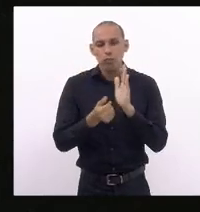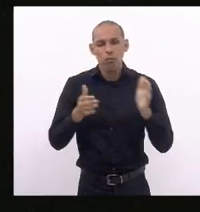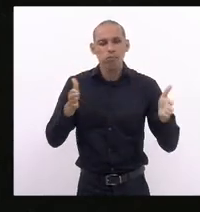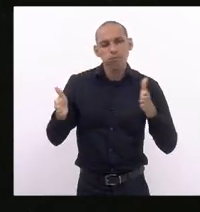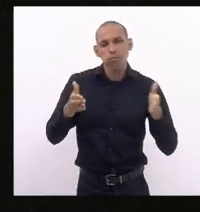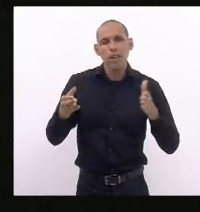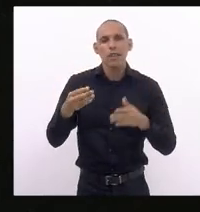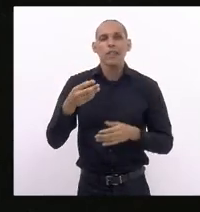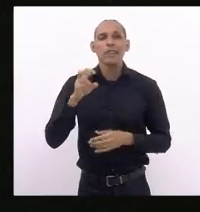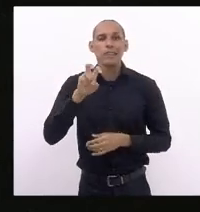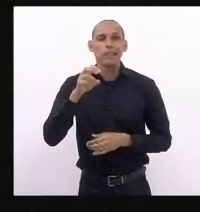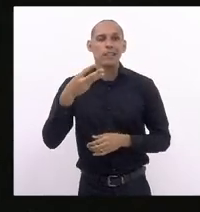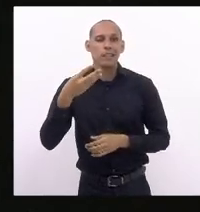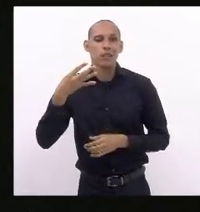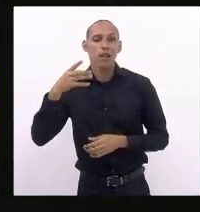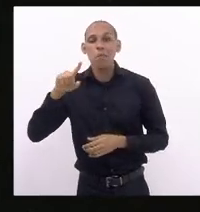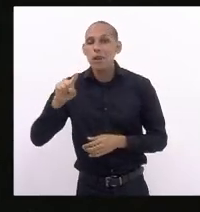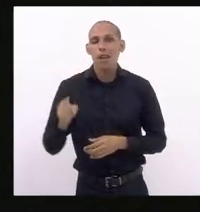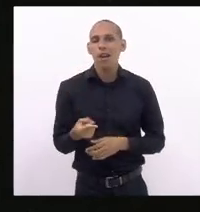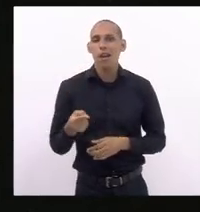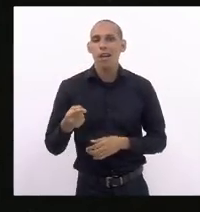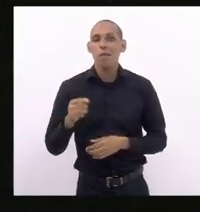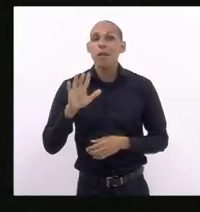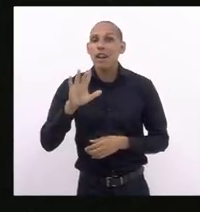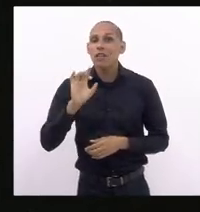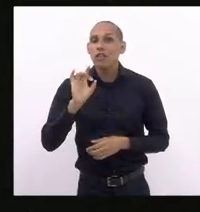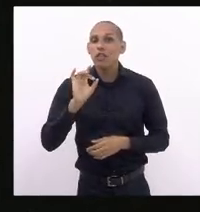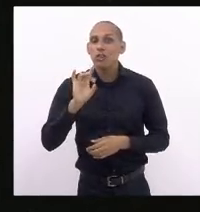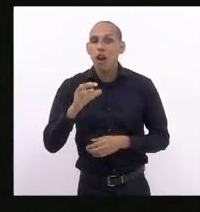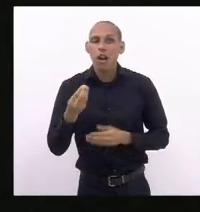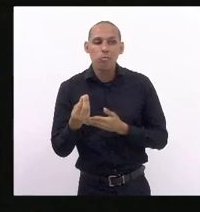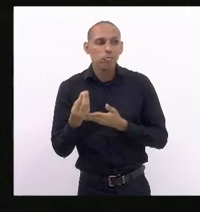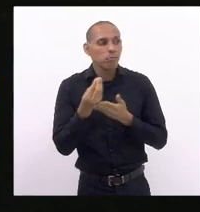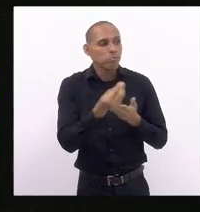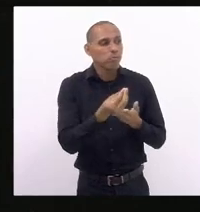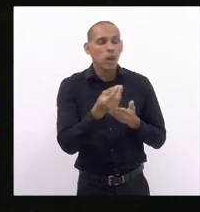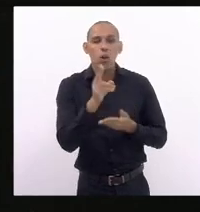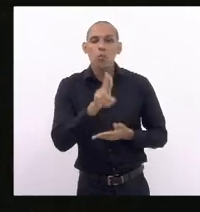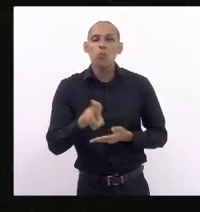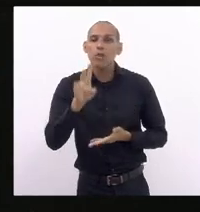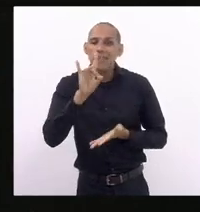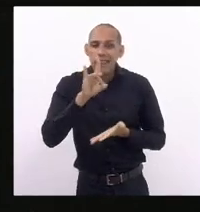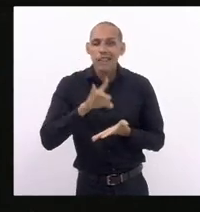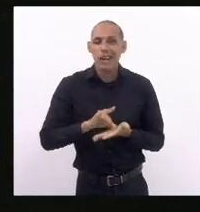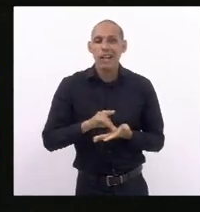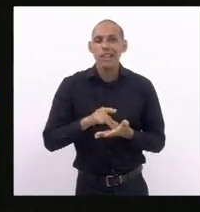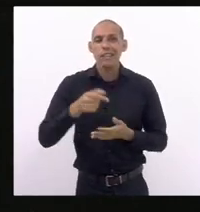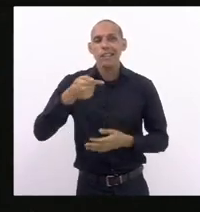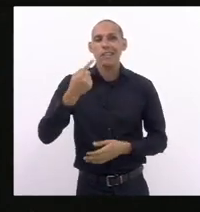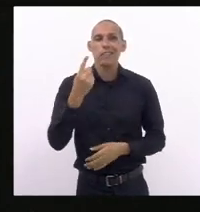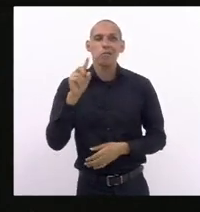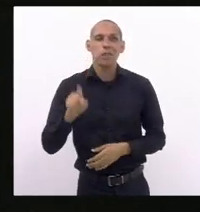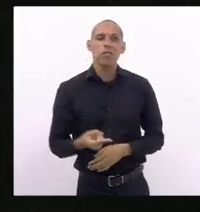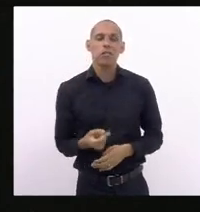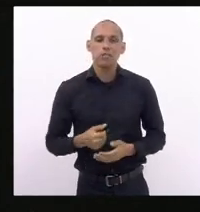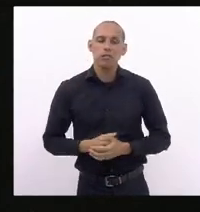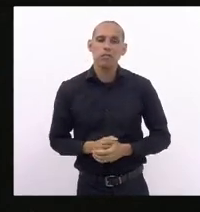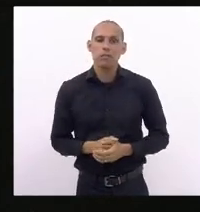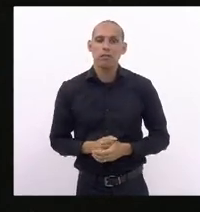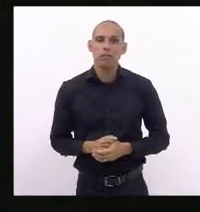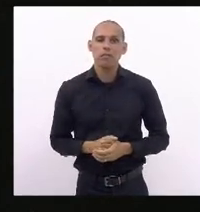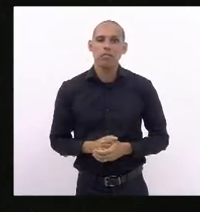534 milhões, mas só foram efetivamente utilizados 71 milhões.